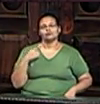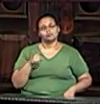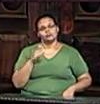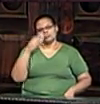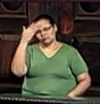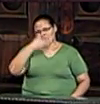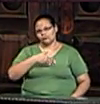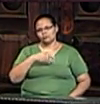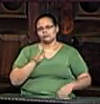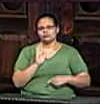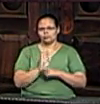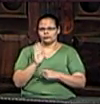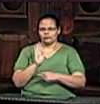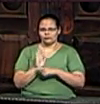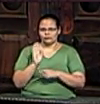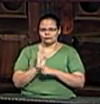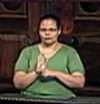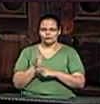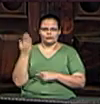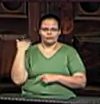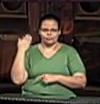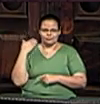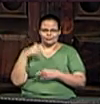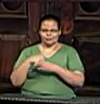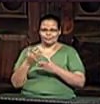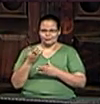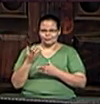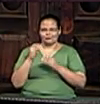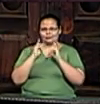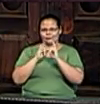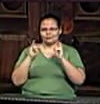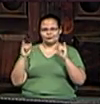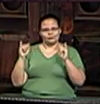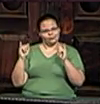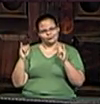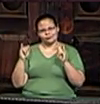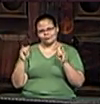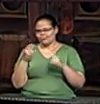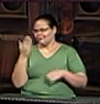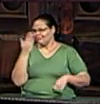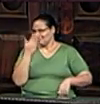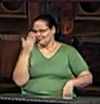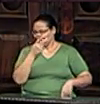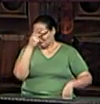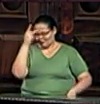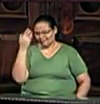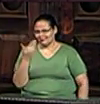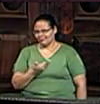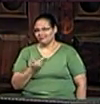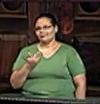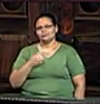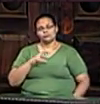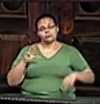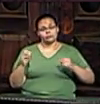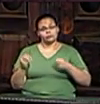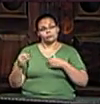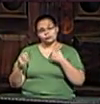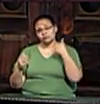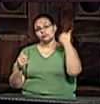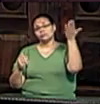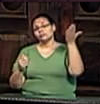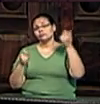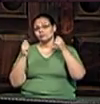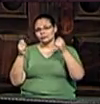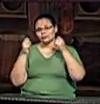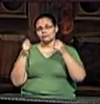prometeu apoiar na sua campanha? Será que ele não vê que essas pessoas todas aí fora